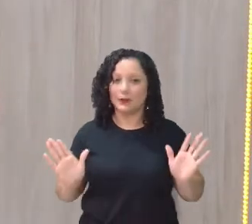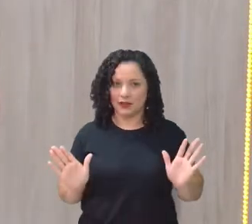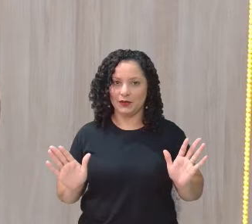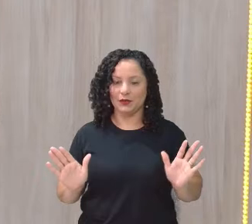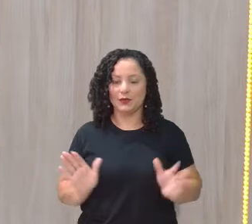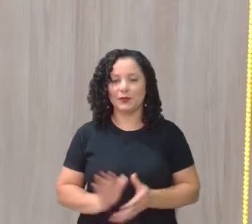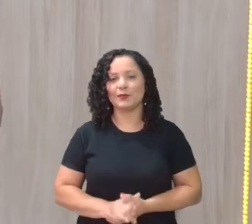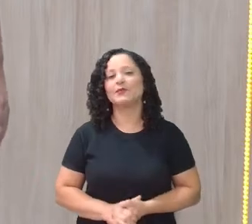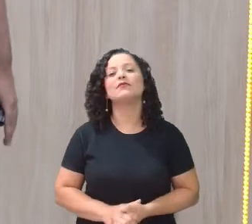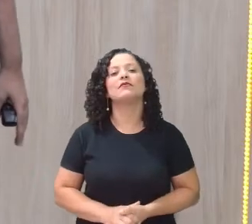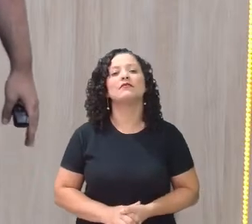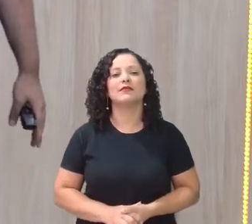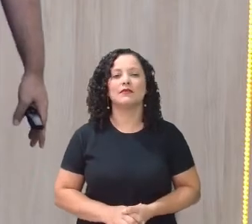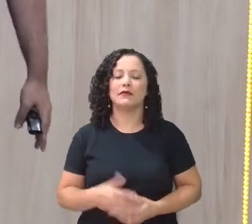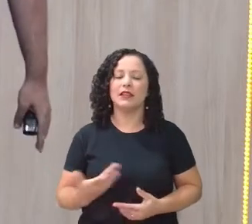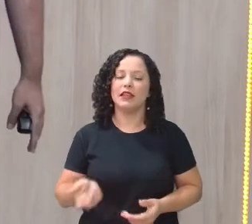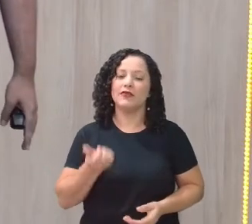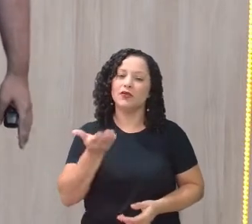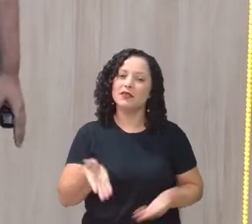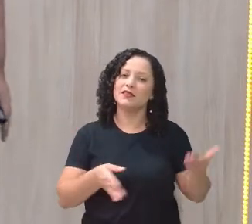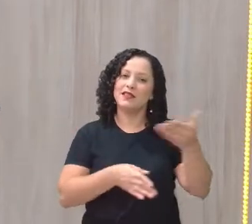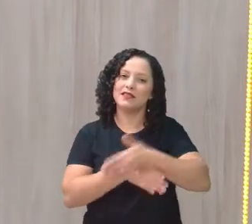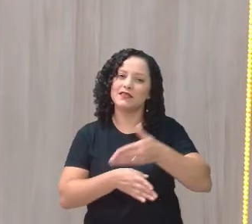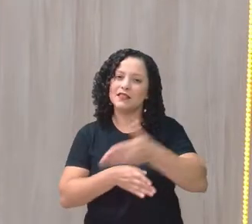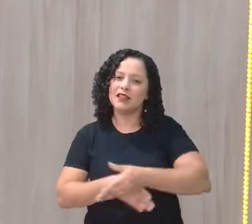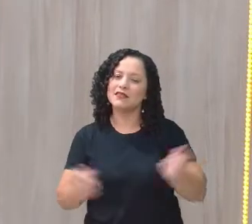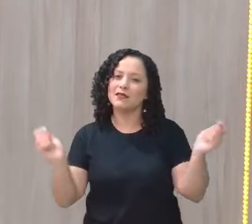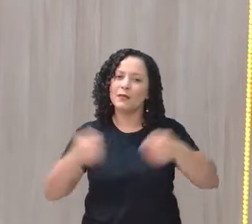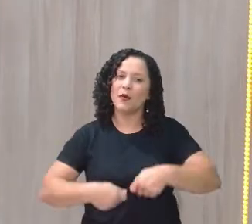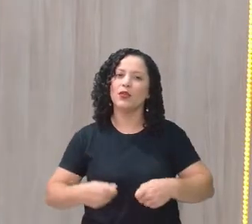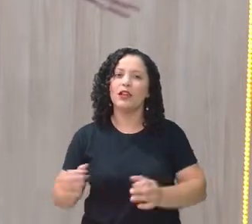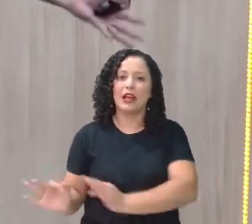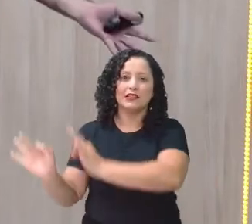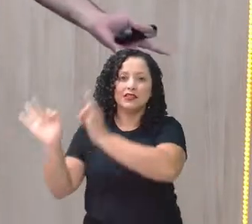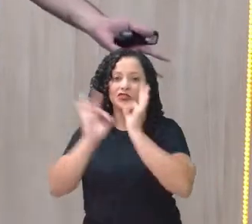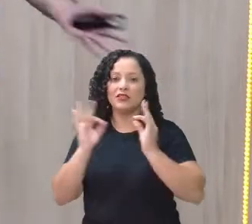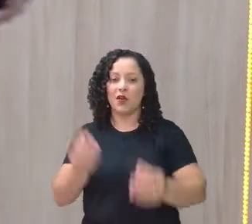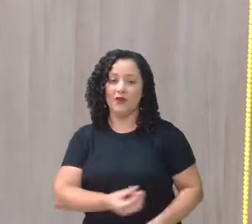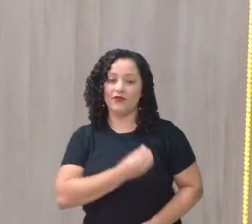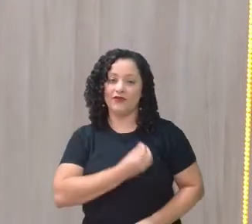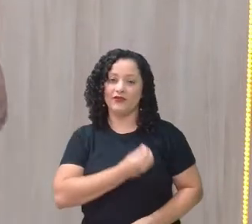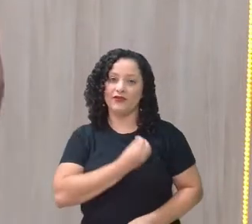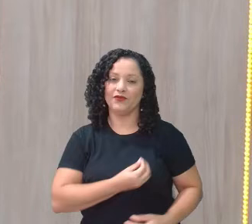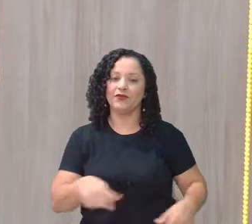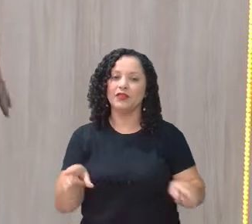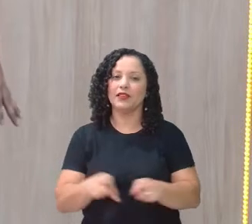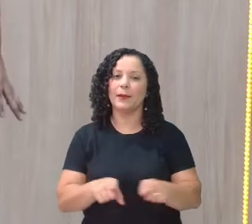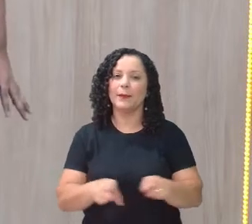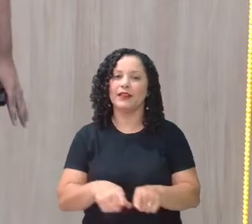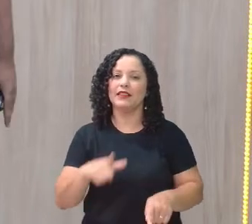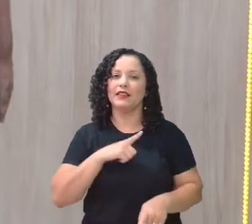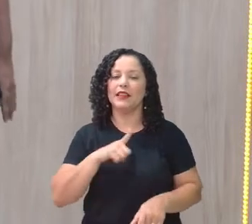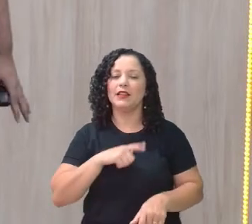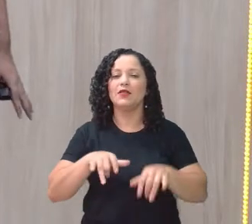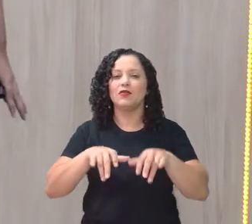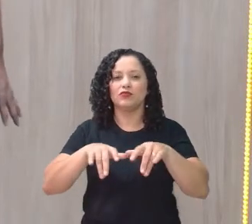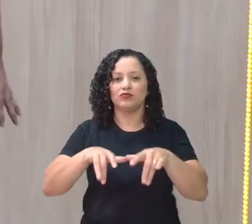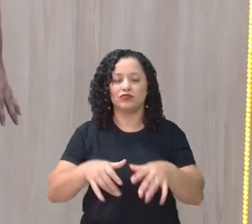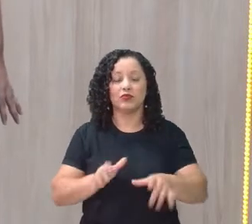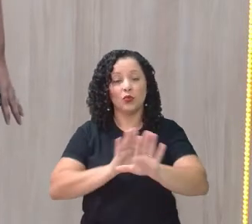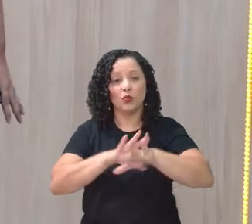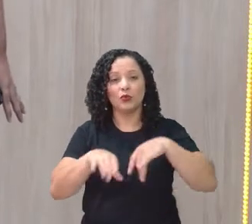Ela completa, aí você acessa, também pode nos assistir ao vivo simultaneamente. E também temos lá o nosso canal do YouTube, né? Que você